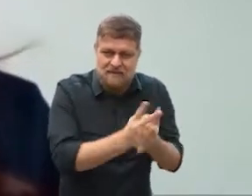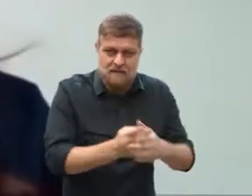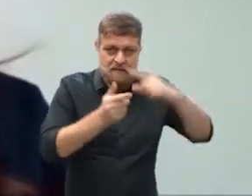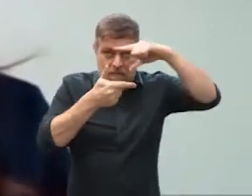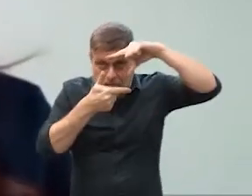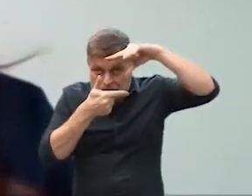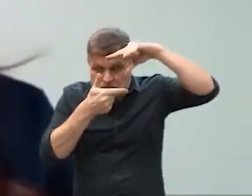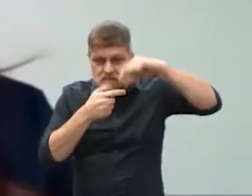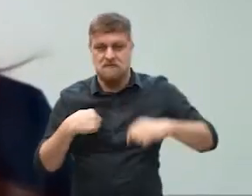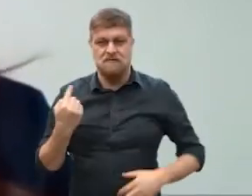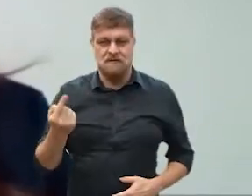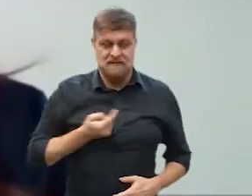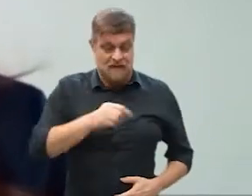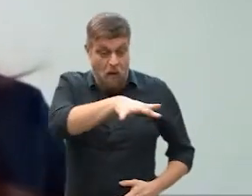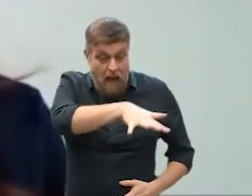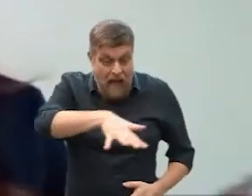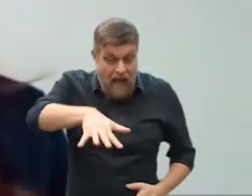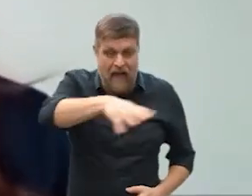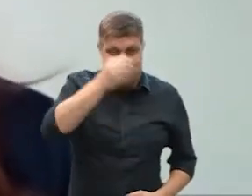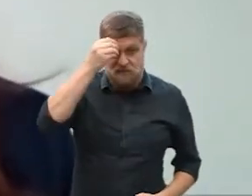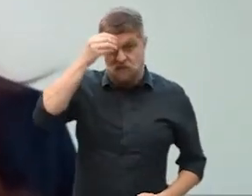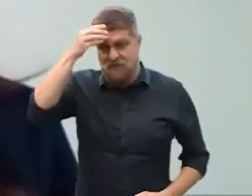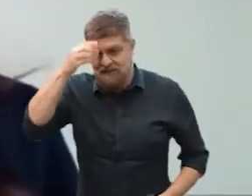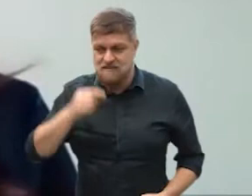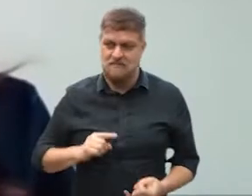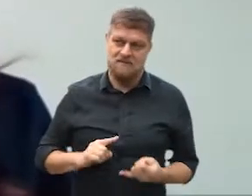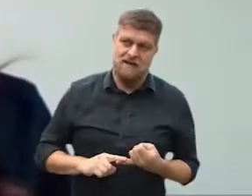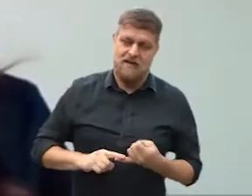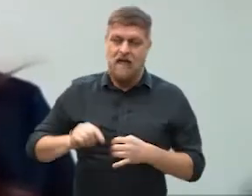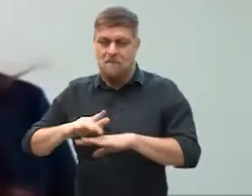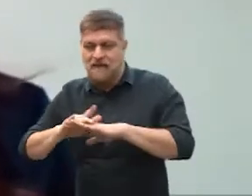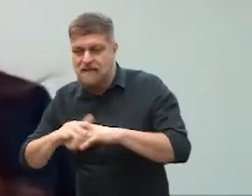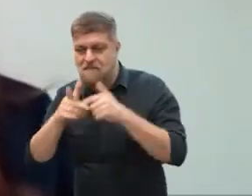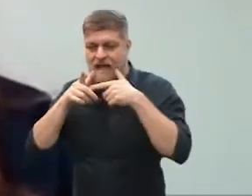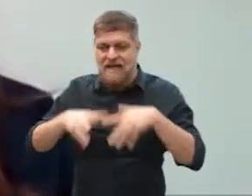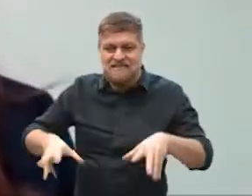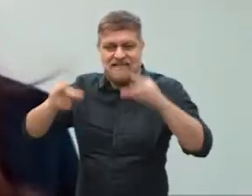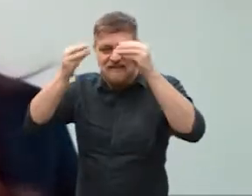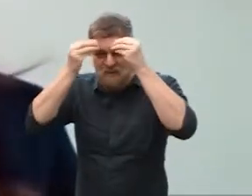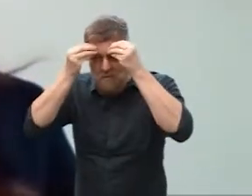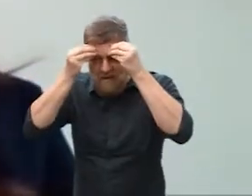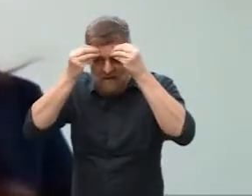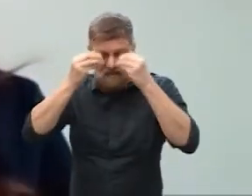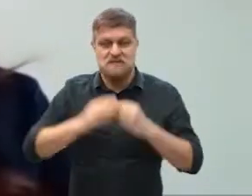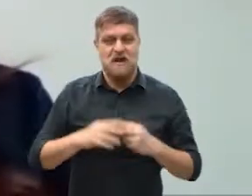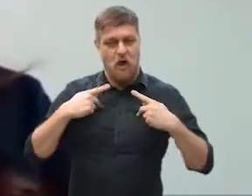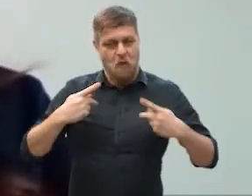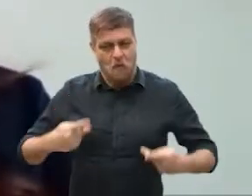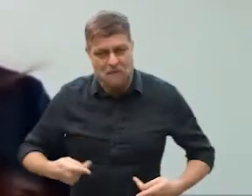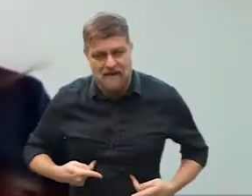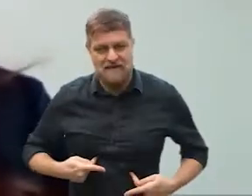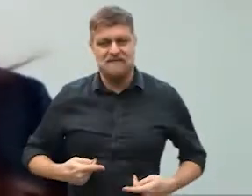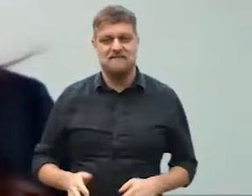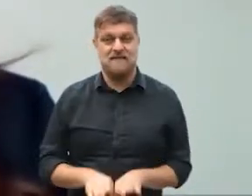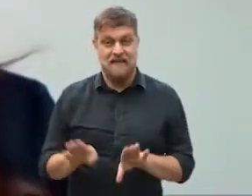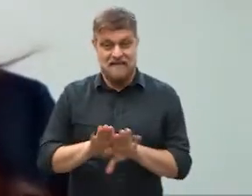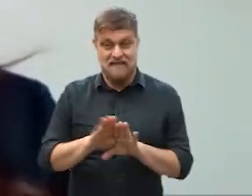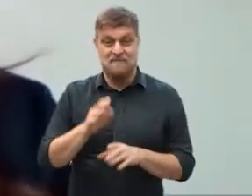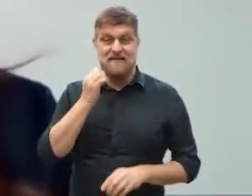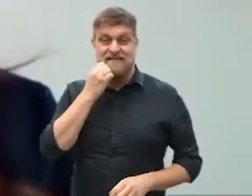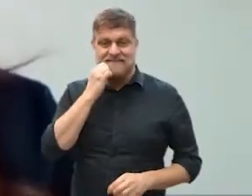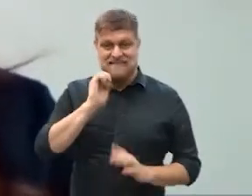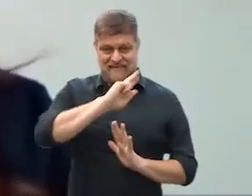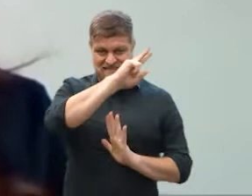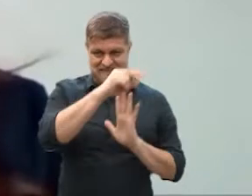sabe das disciplinas e das áreas do conhecimento, matemática, linguagens, área de humanas, e áreas de ciências